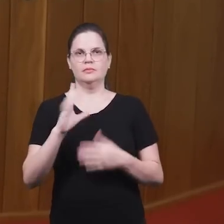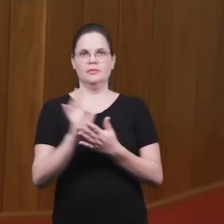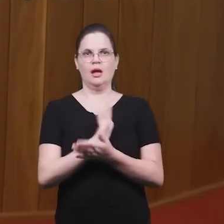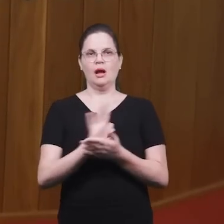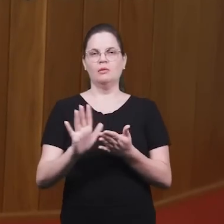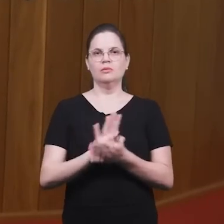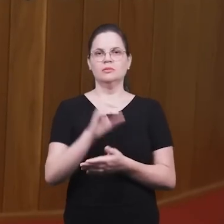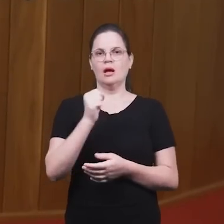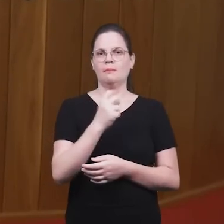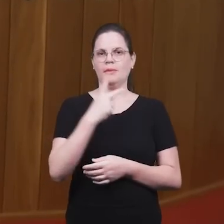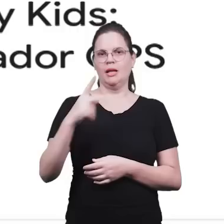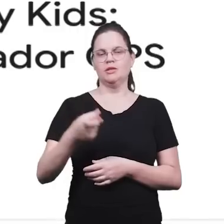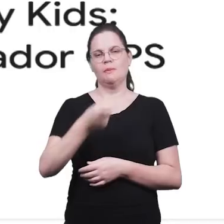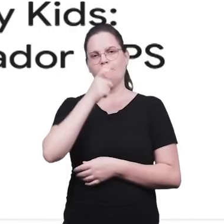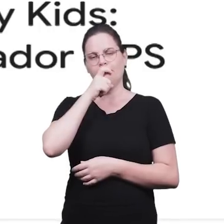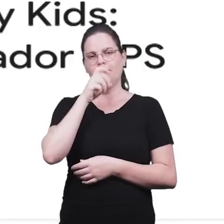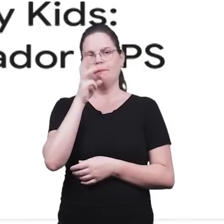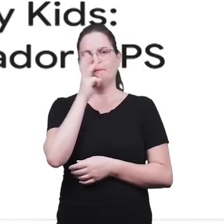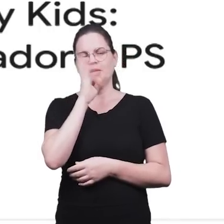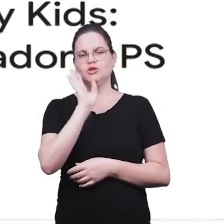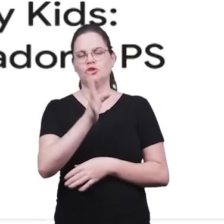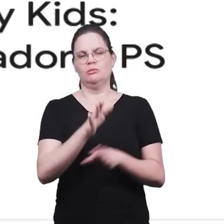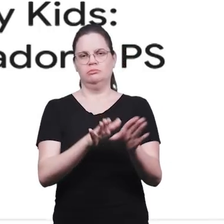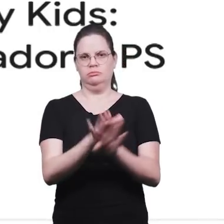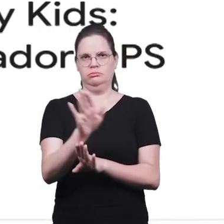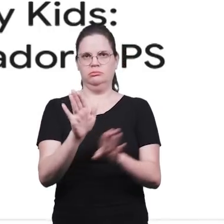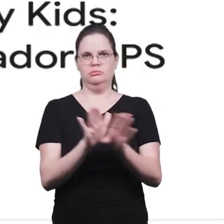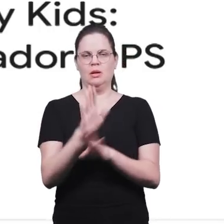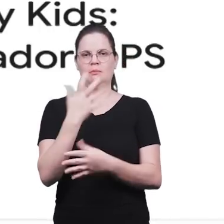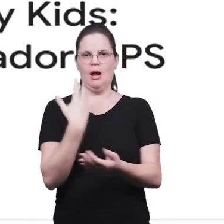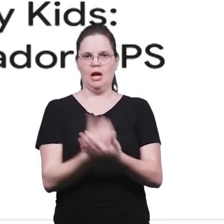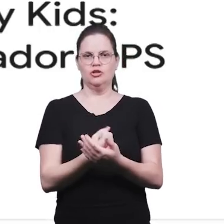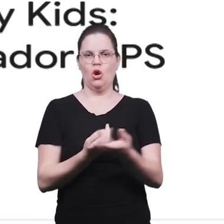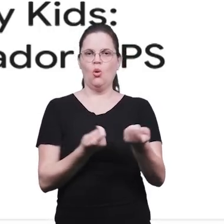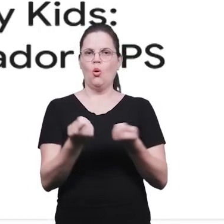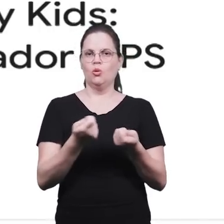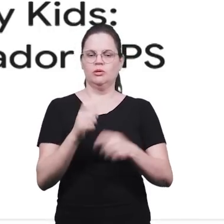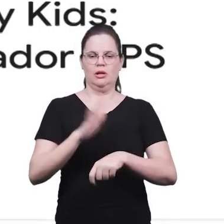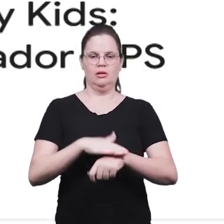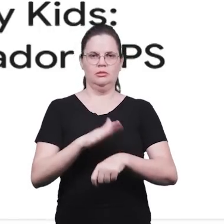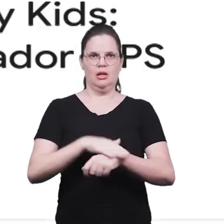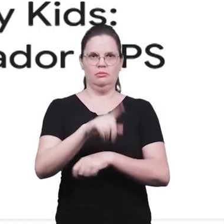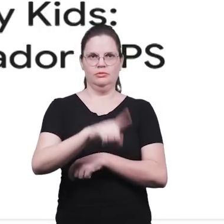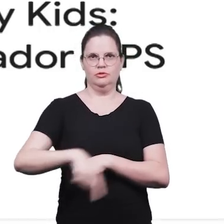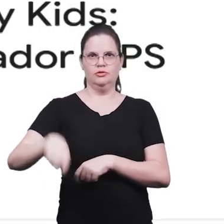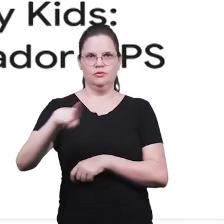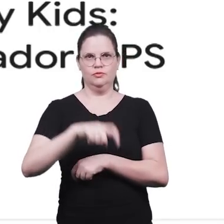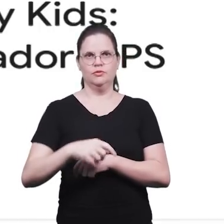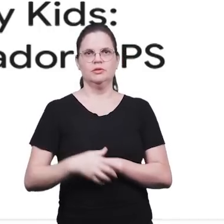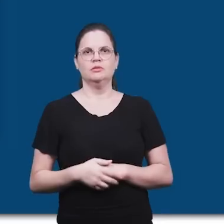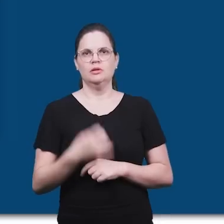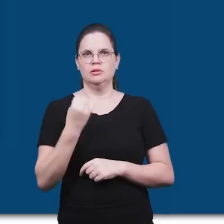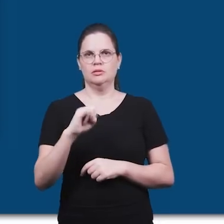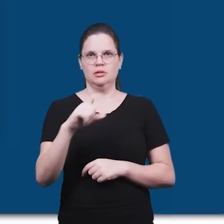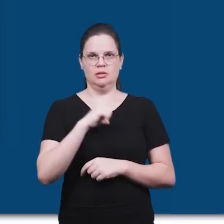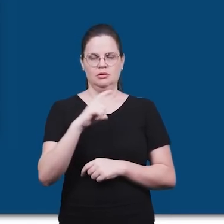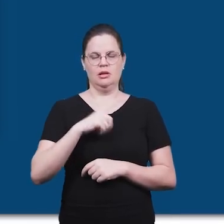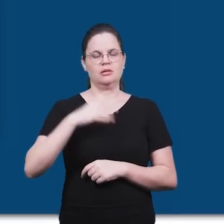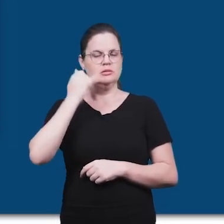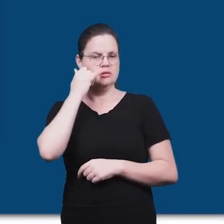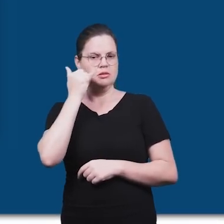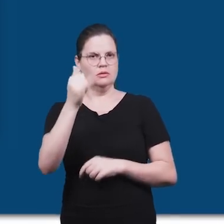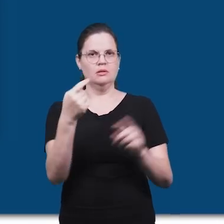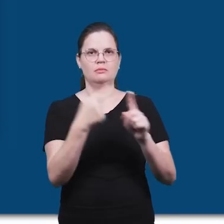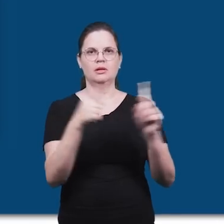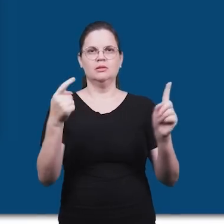aí tem alguns aplicativos que os papais já foram instruídos para controlar o tempo de quem tem